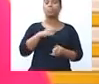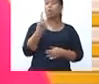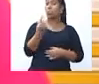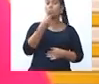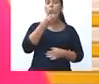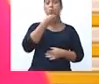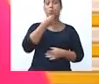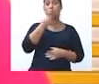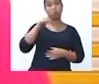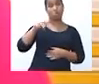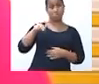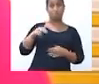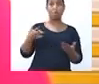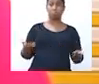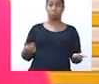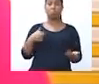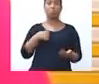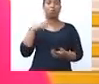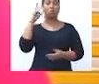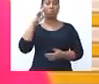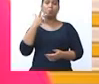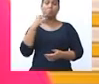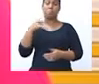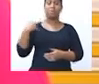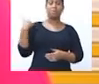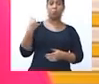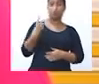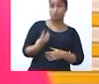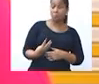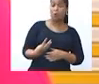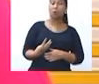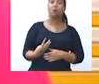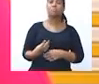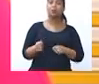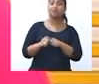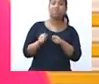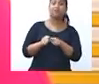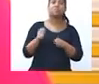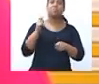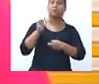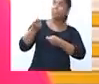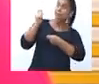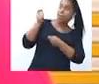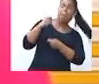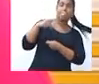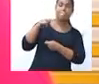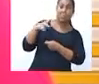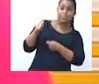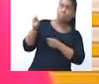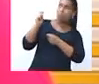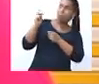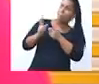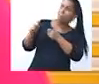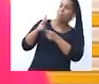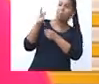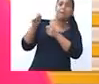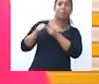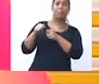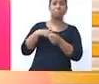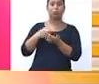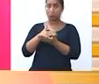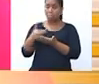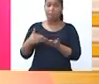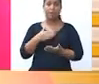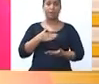irmão, então eu lembro do meu pai, eu com 4 aninhos, ele fazendo uma pipa para mim. Então eu brincava com pipa, tinha